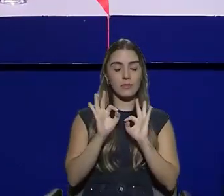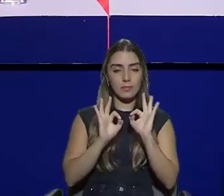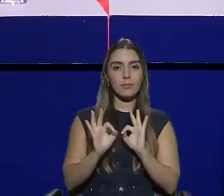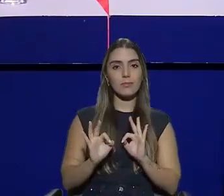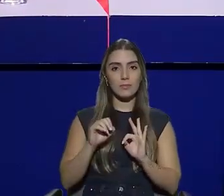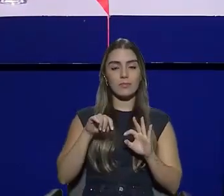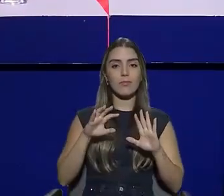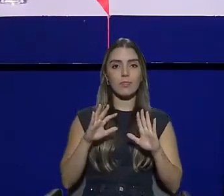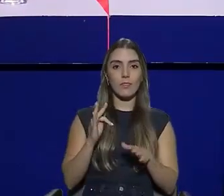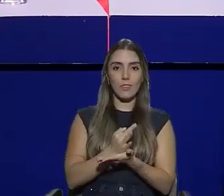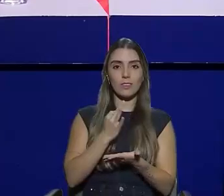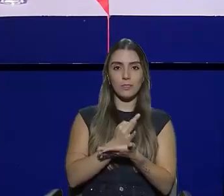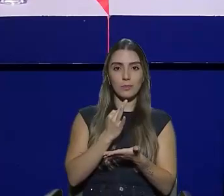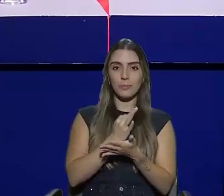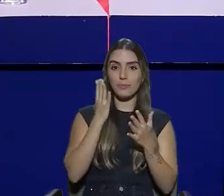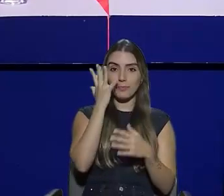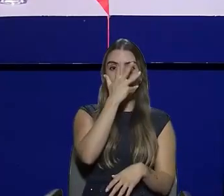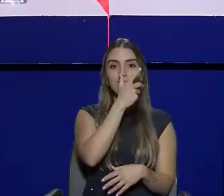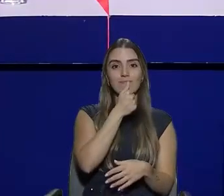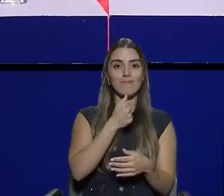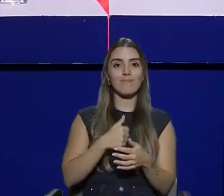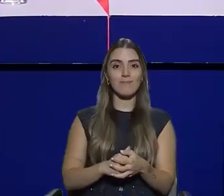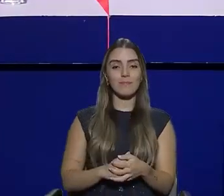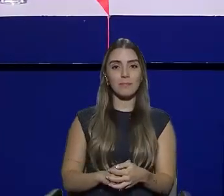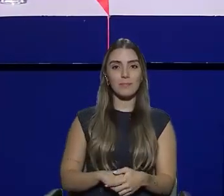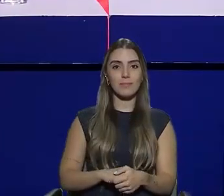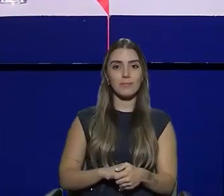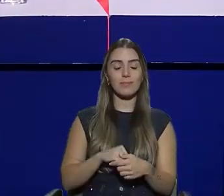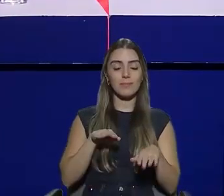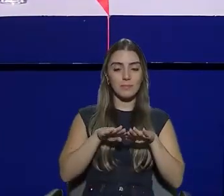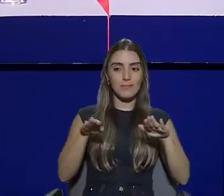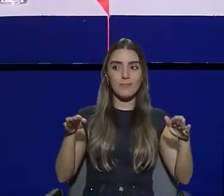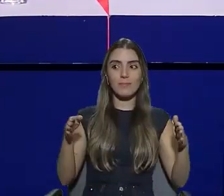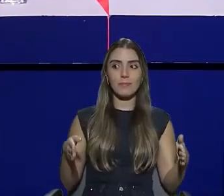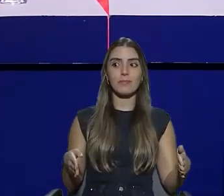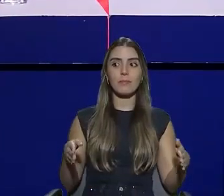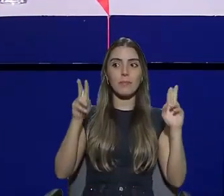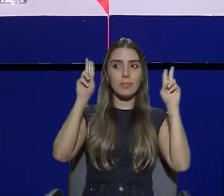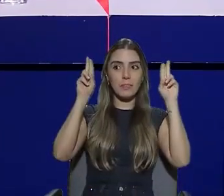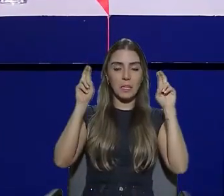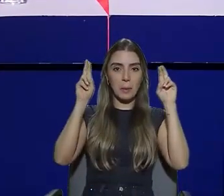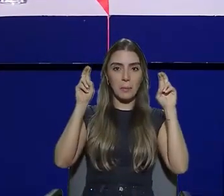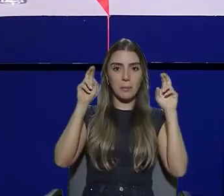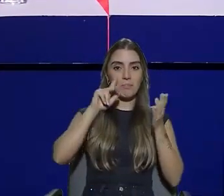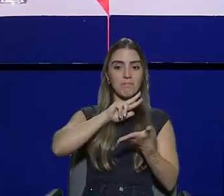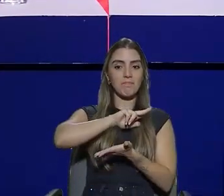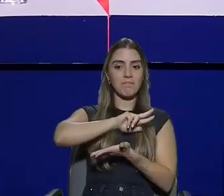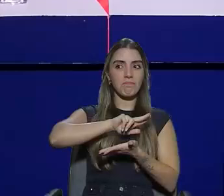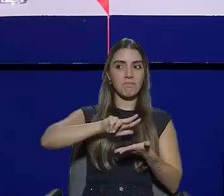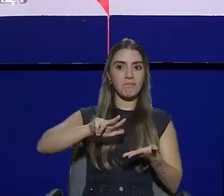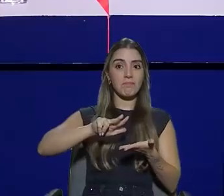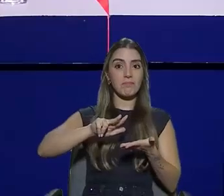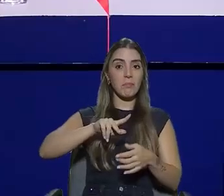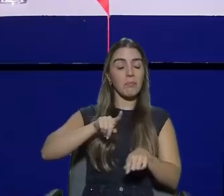um assenta, colado na mesa de frente para a plateia, há uma caixa transparente de acrílico que carrega os livros que cada um escreveu,